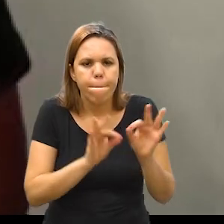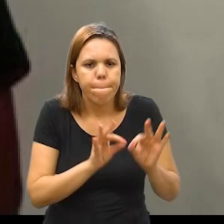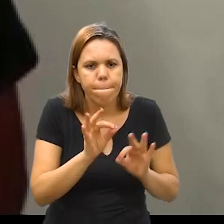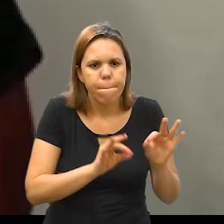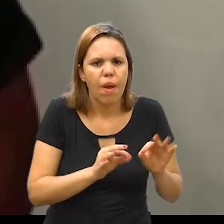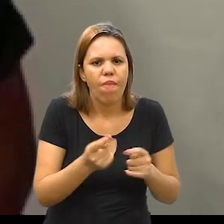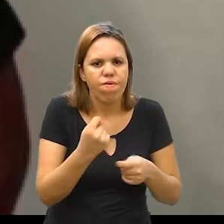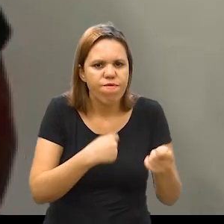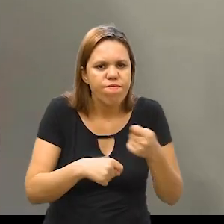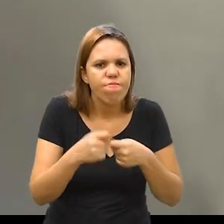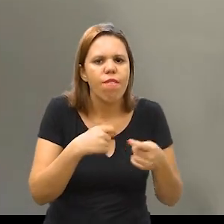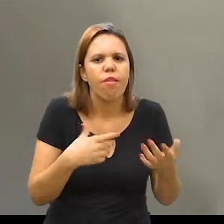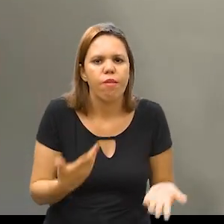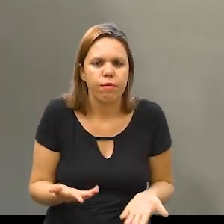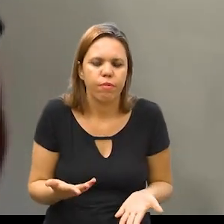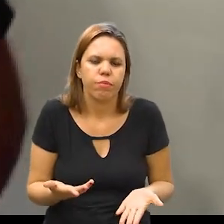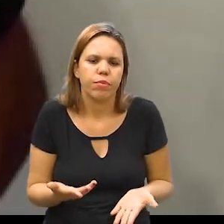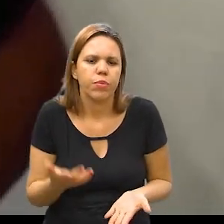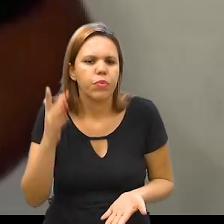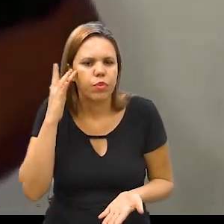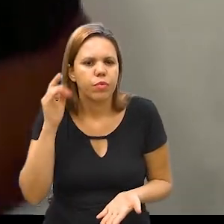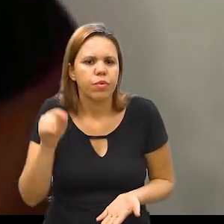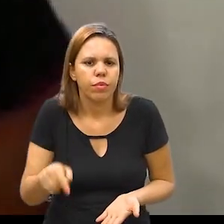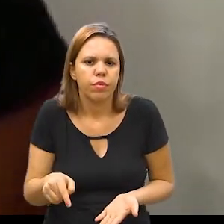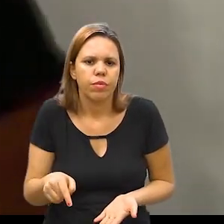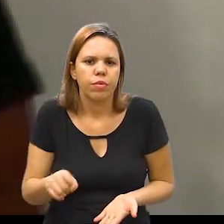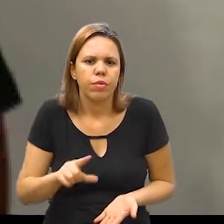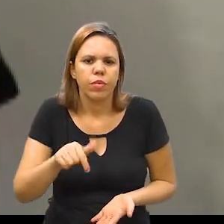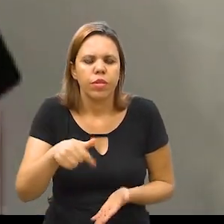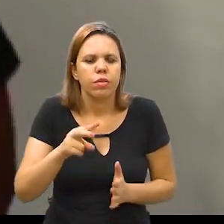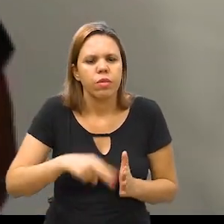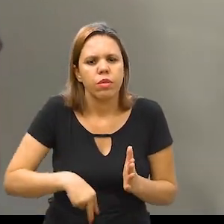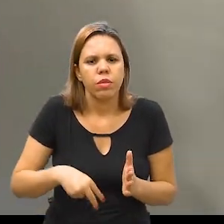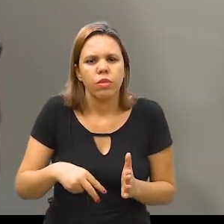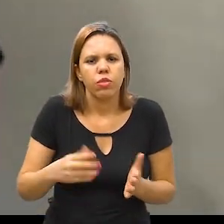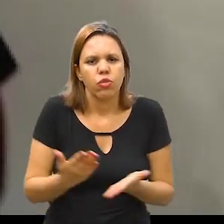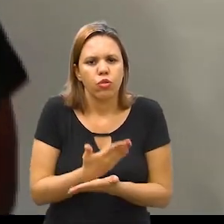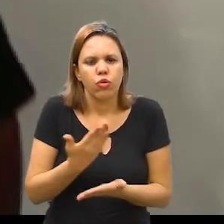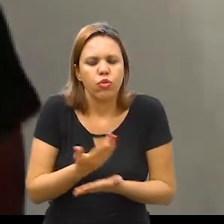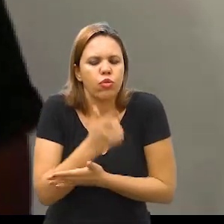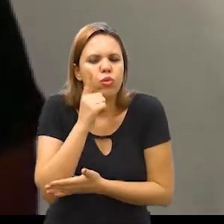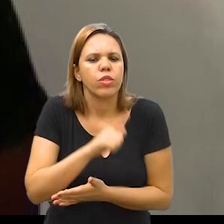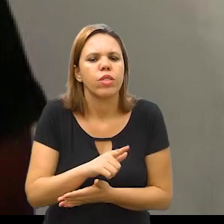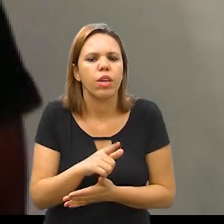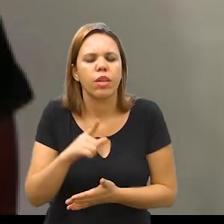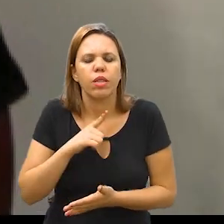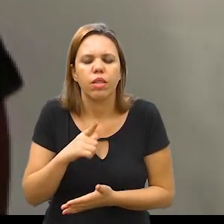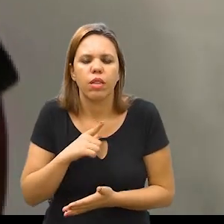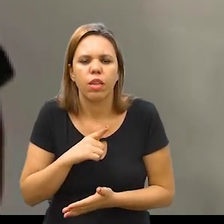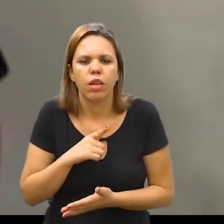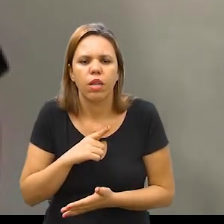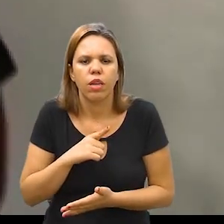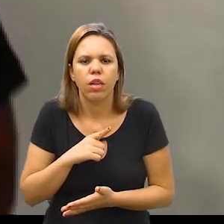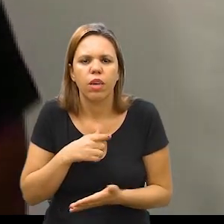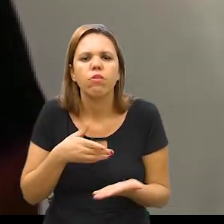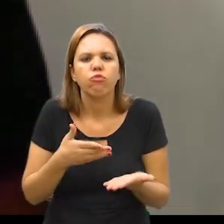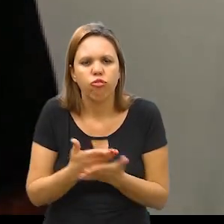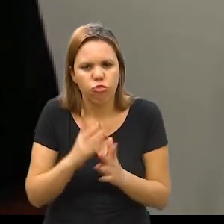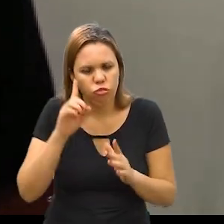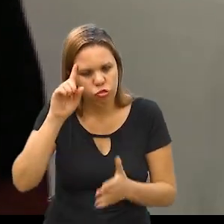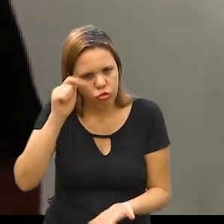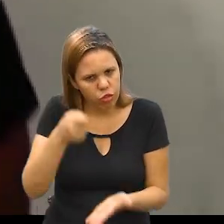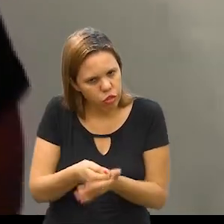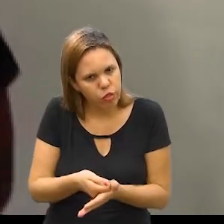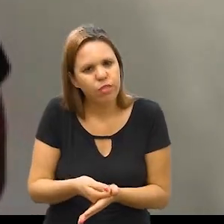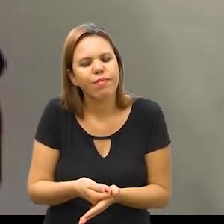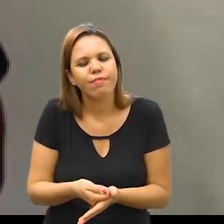negócio. Então, eu acho que aqui, depois da leitura desse livro, você consegue ter uma grande e assertiva tomada de